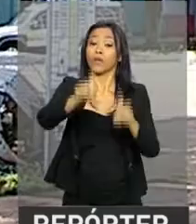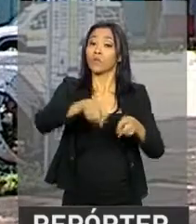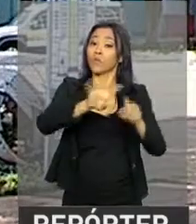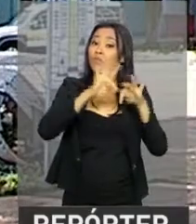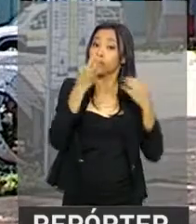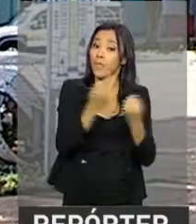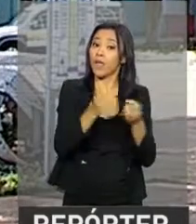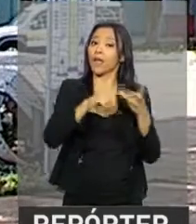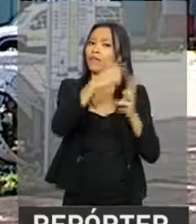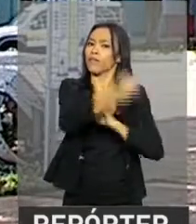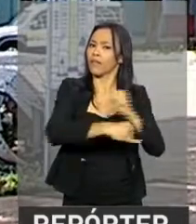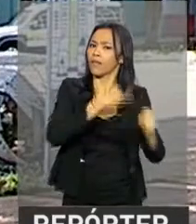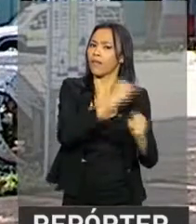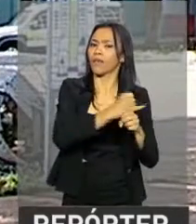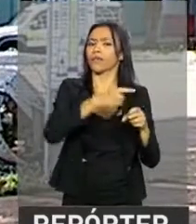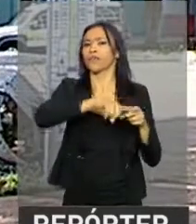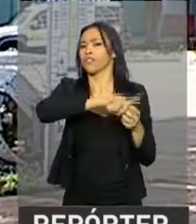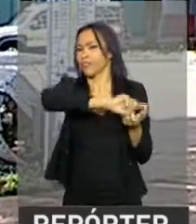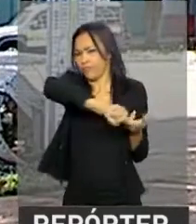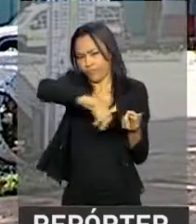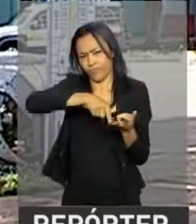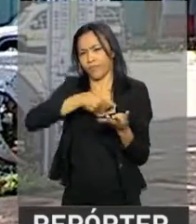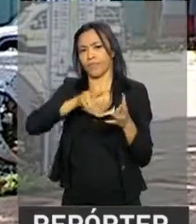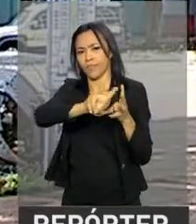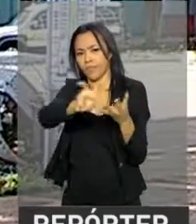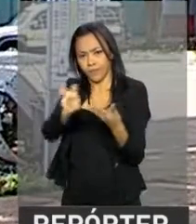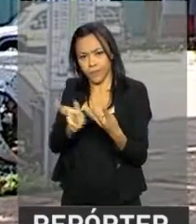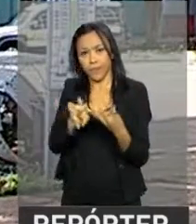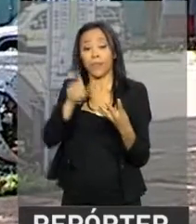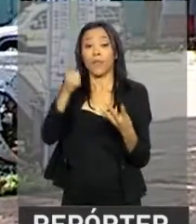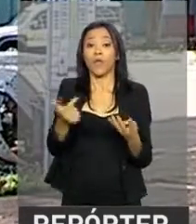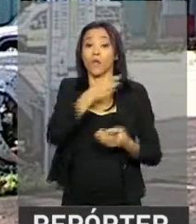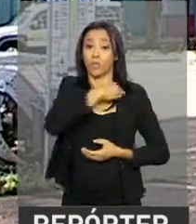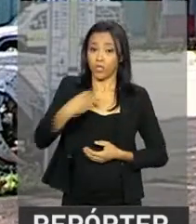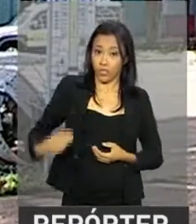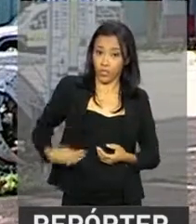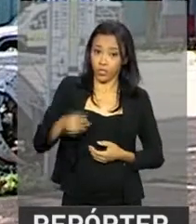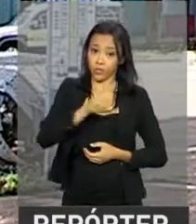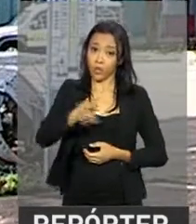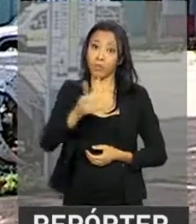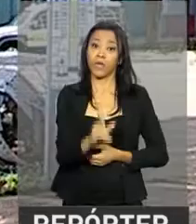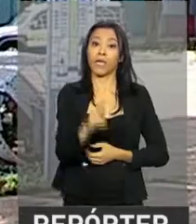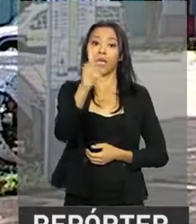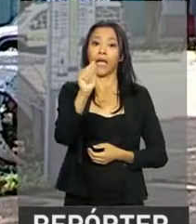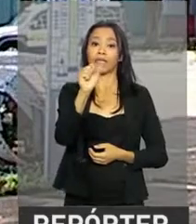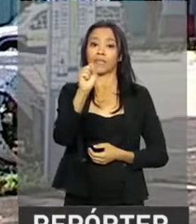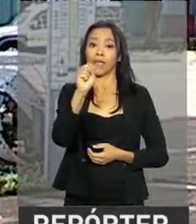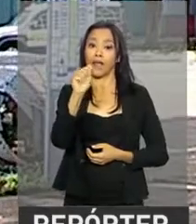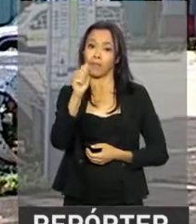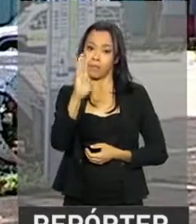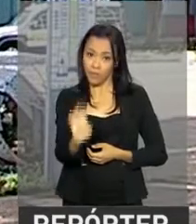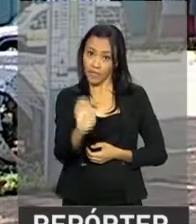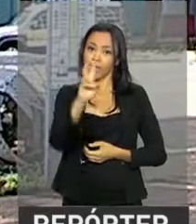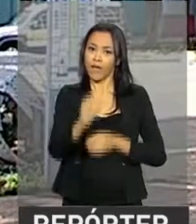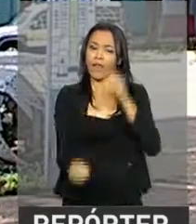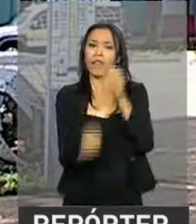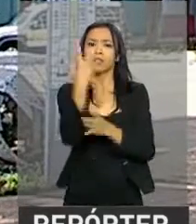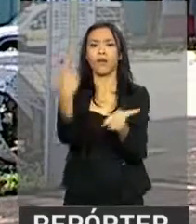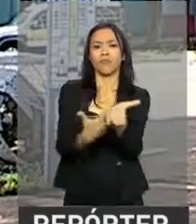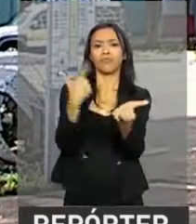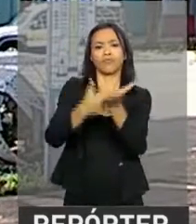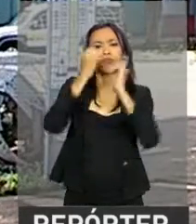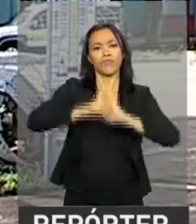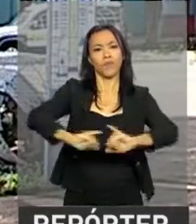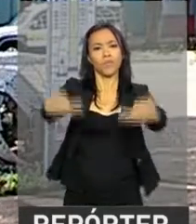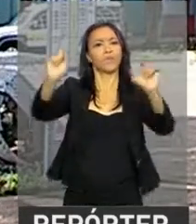e manufatura avançada. O ministro Gilberto Kassab vai lançar a primeira publicação da rede